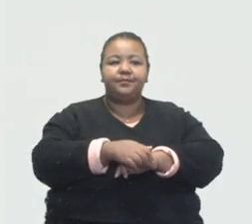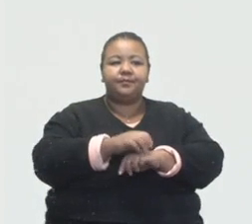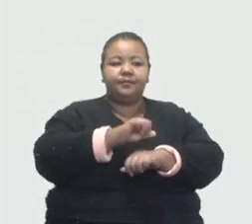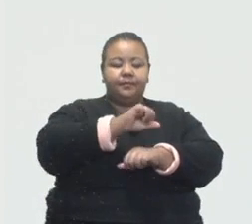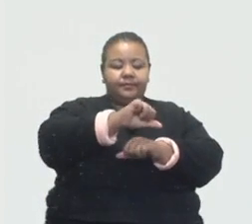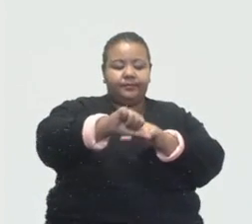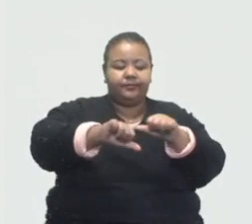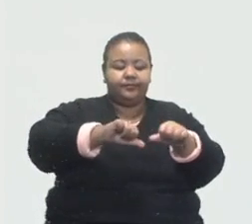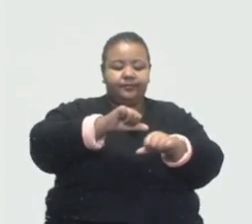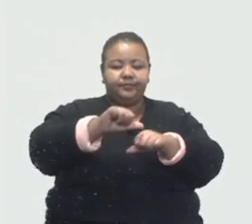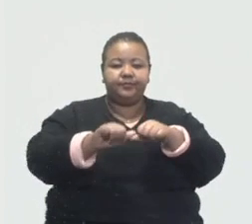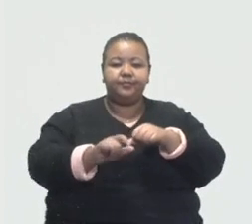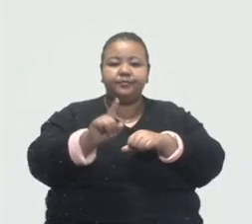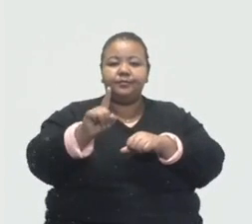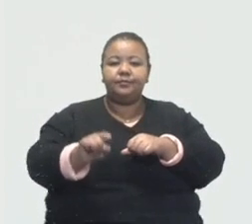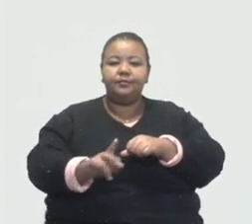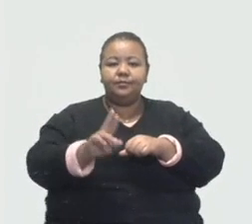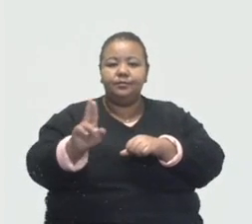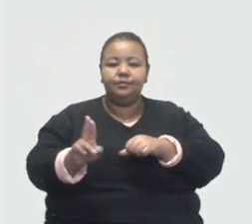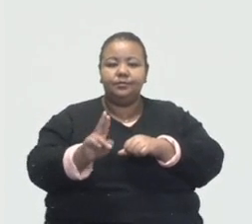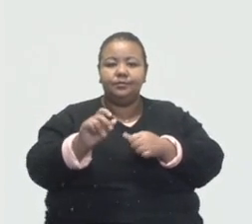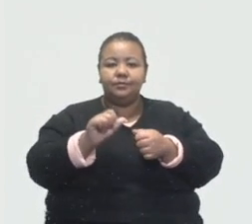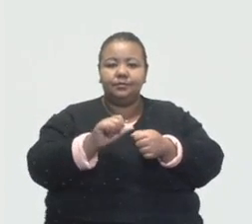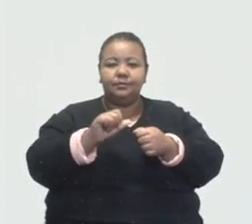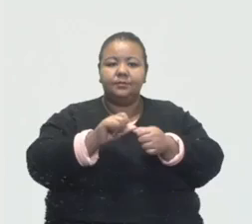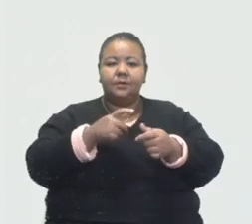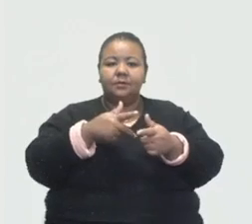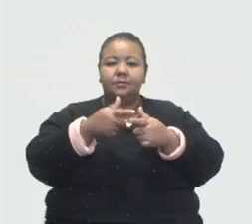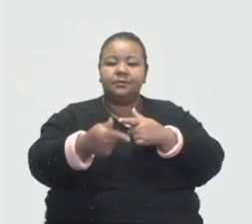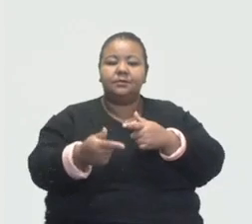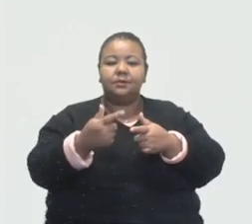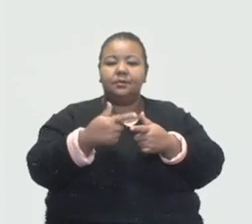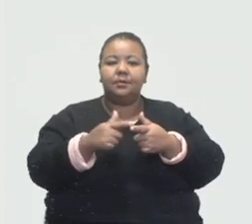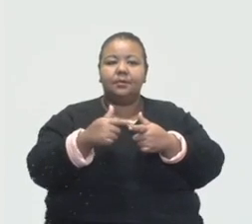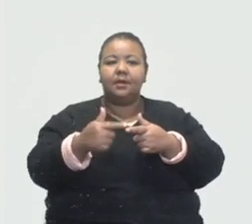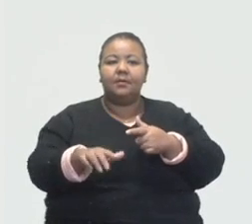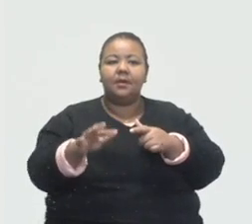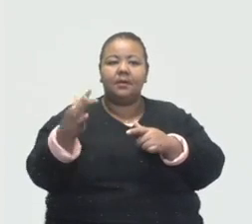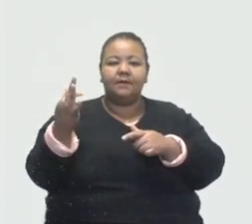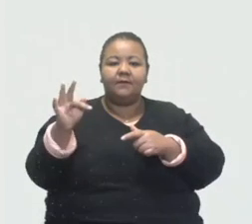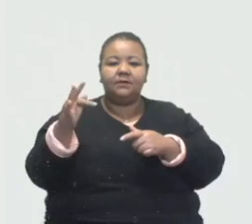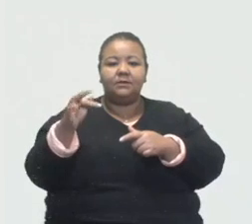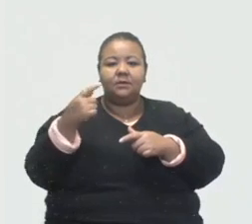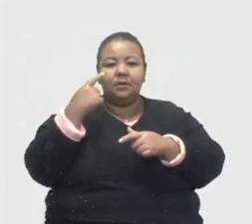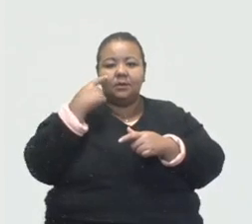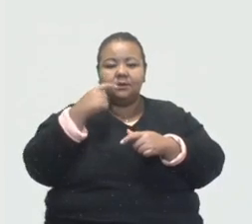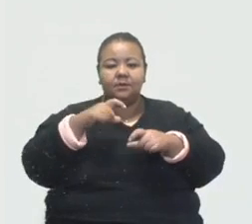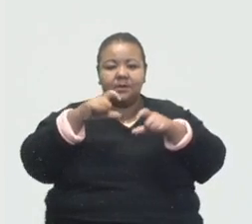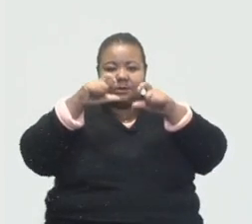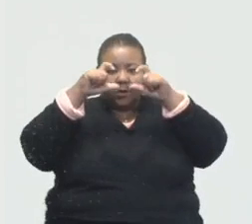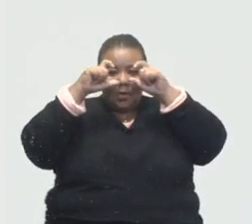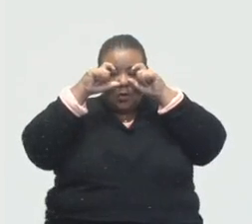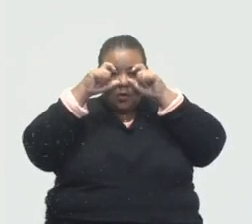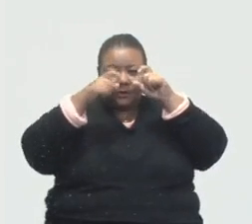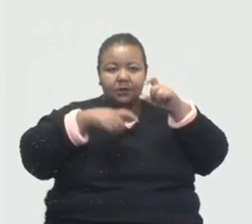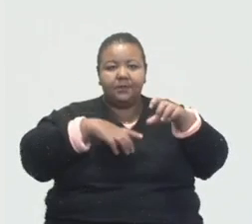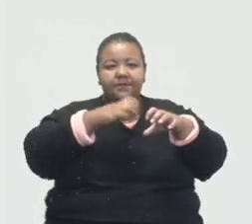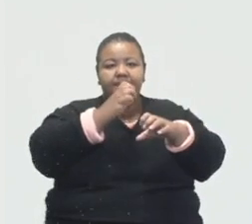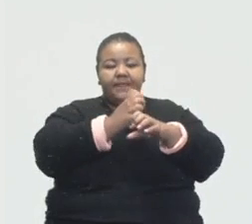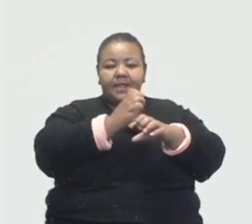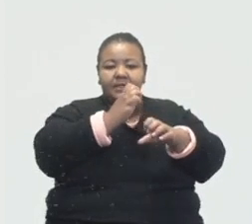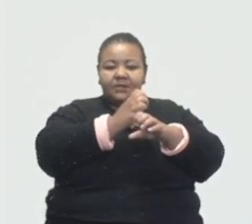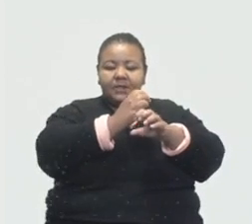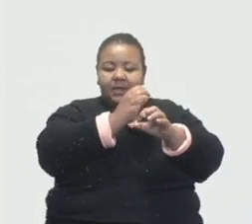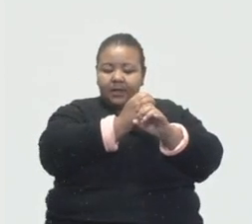são aplicadas à resolução de diversos problemas na física, quando nós pensamos na parte de ótica, nas engenharias, como na engenharia